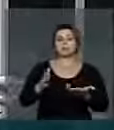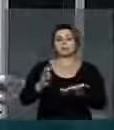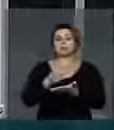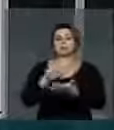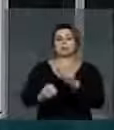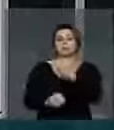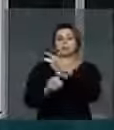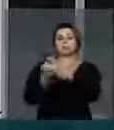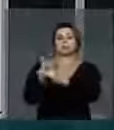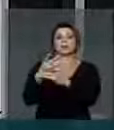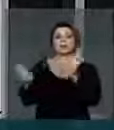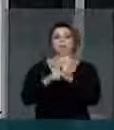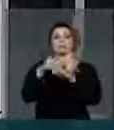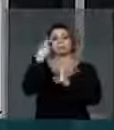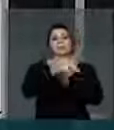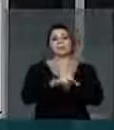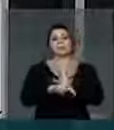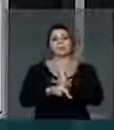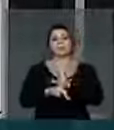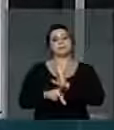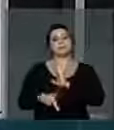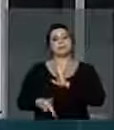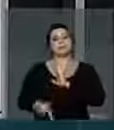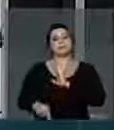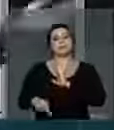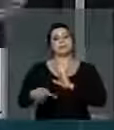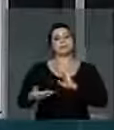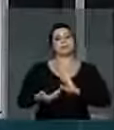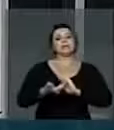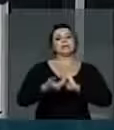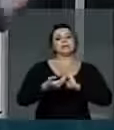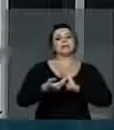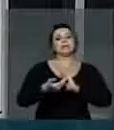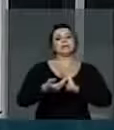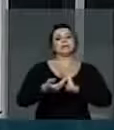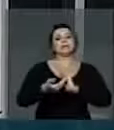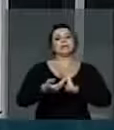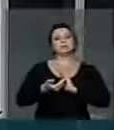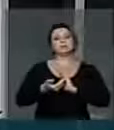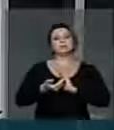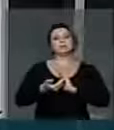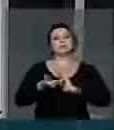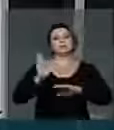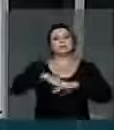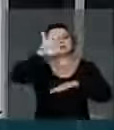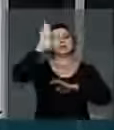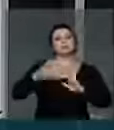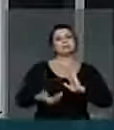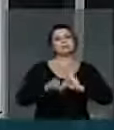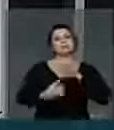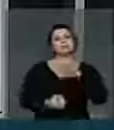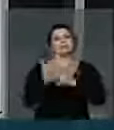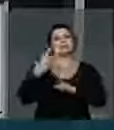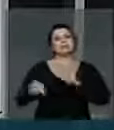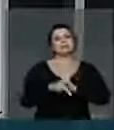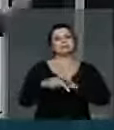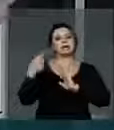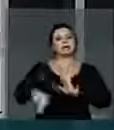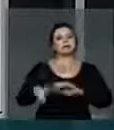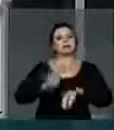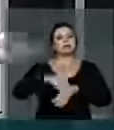as leis originárias aqui na Câmara dos Deputados. Hoje as leis são todas originárias lá no Palácio